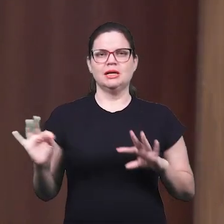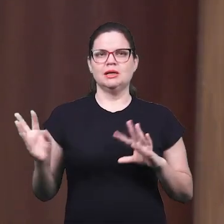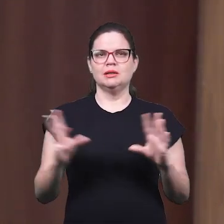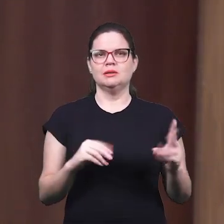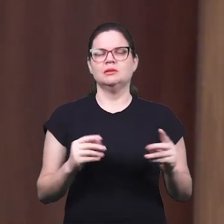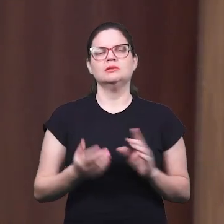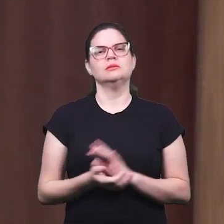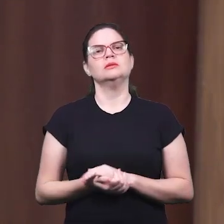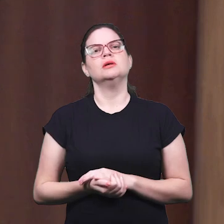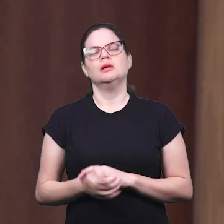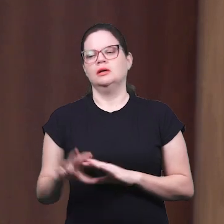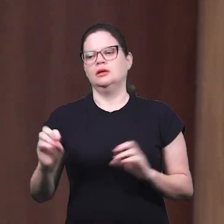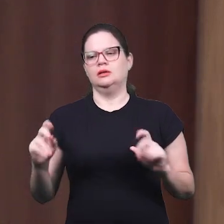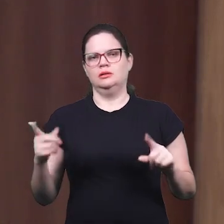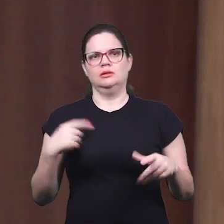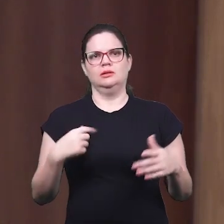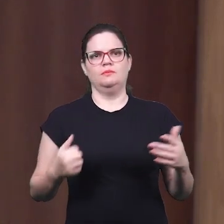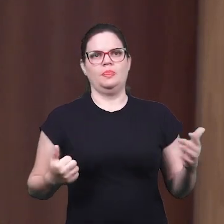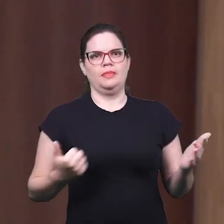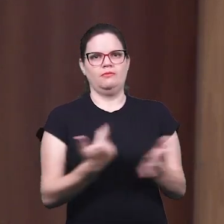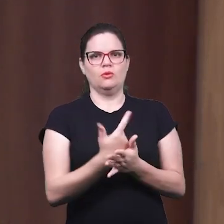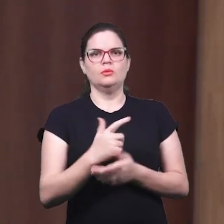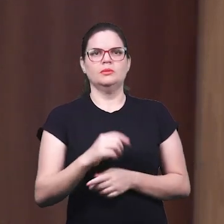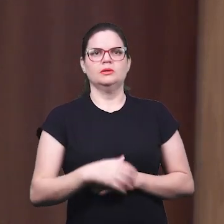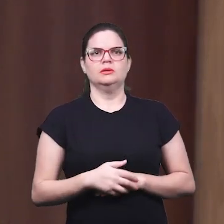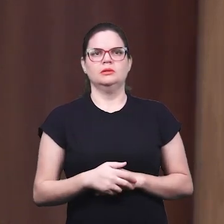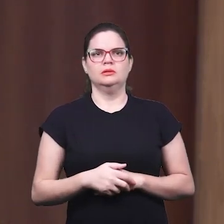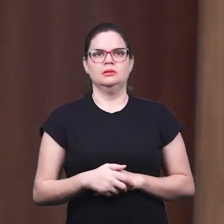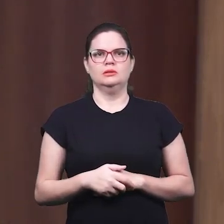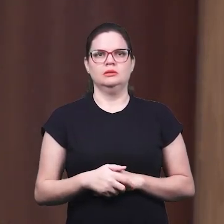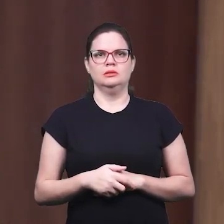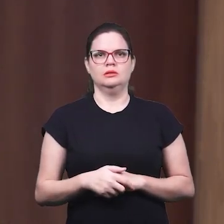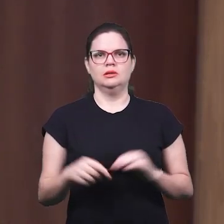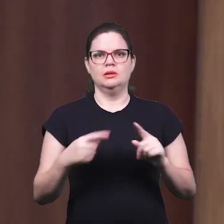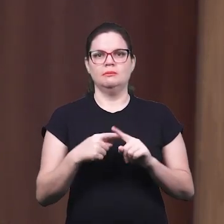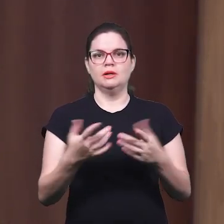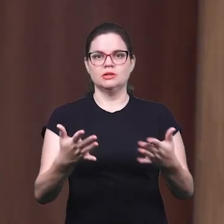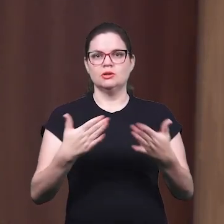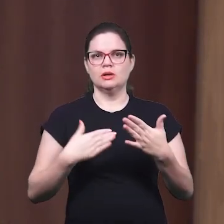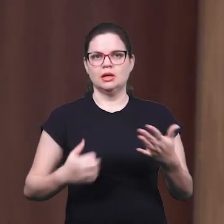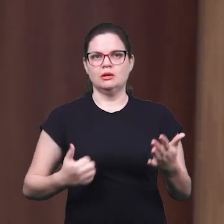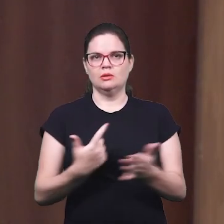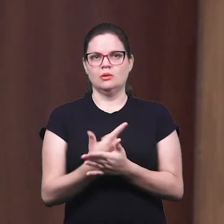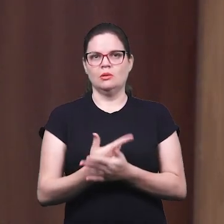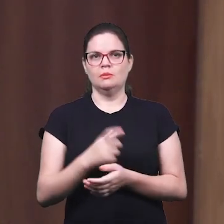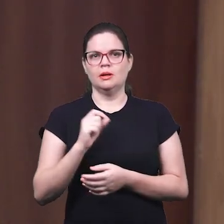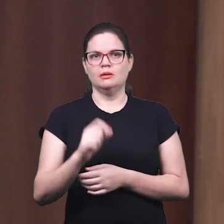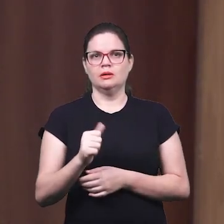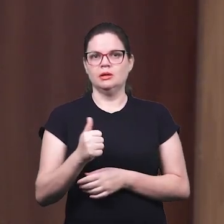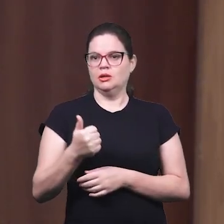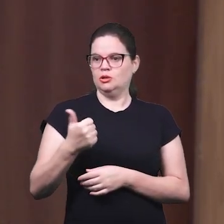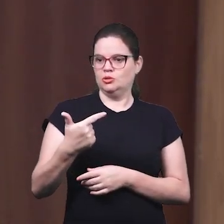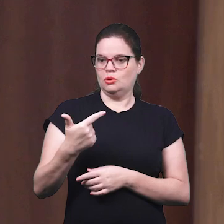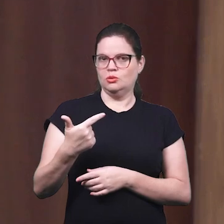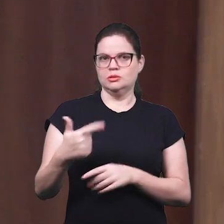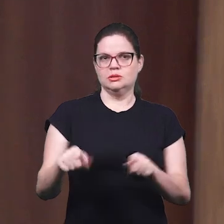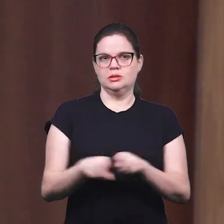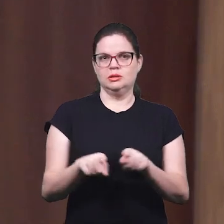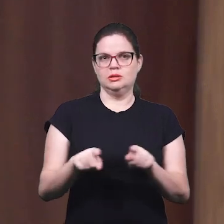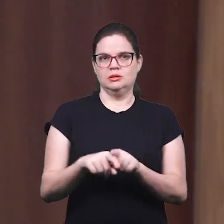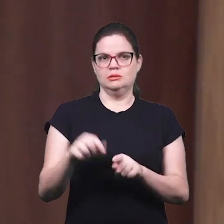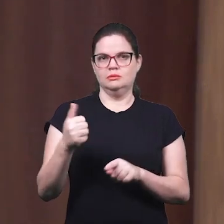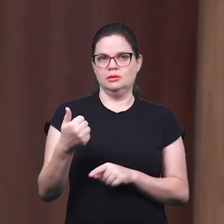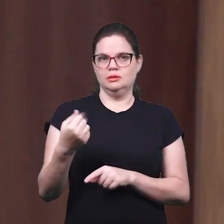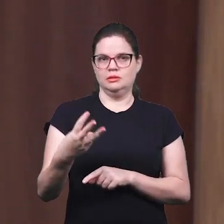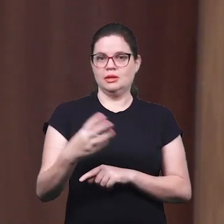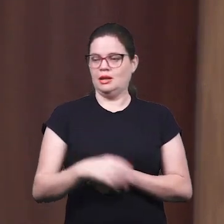apartamento. Ele disse: eu compro, mas eu vou comprar o 12 e o 13. O 13 é errado para mim, não tem problema. Eu baixei para o